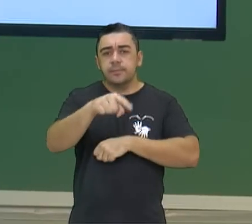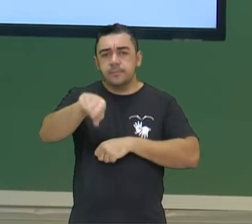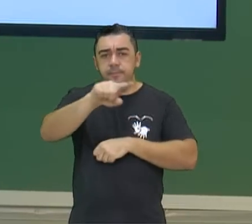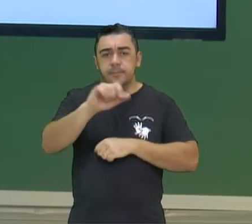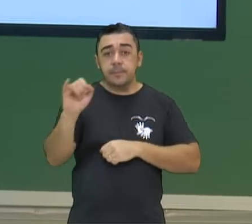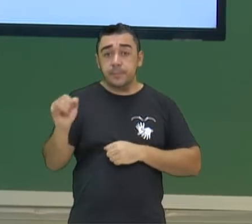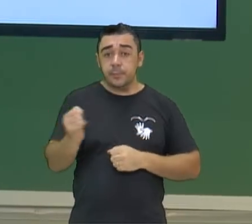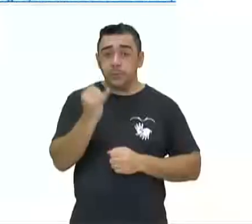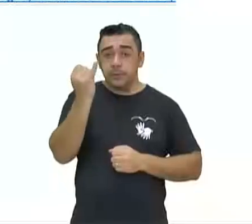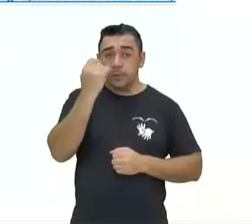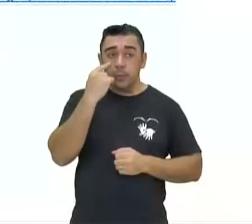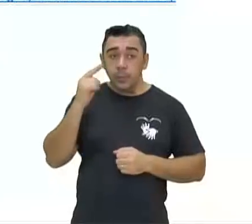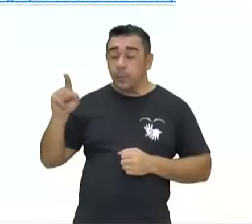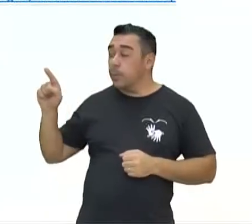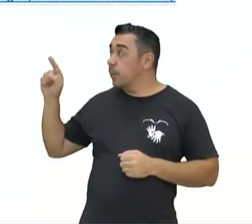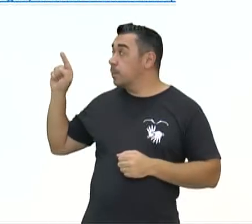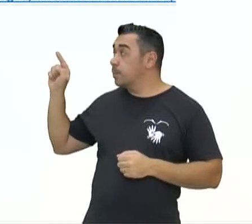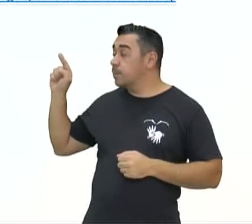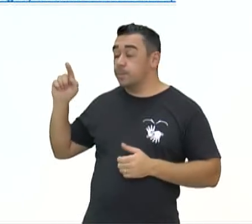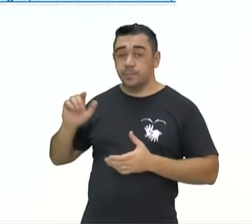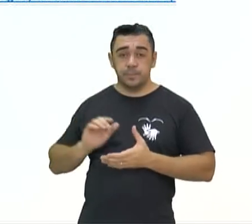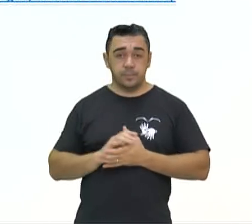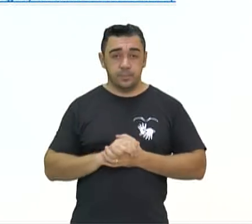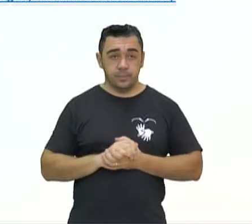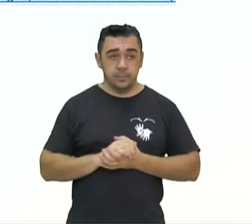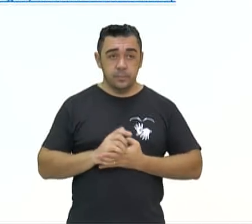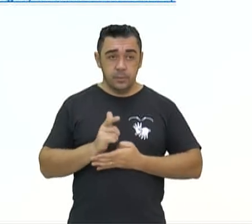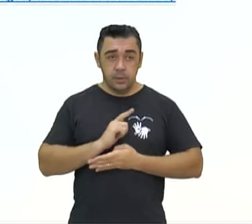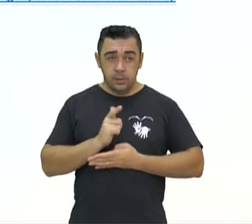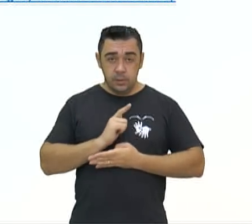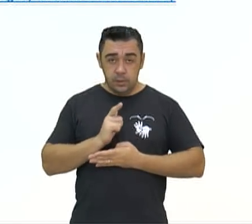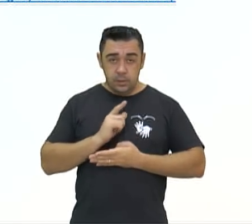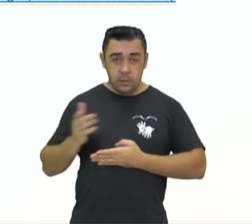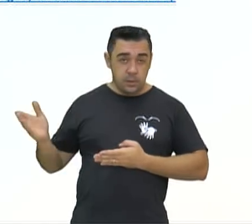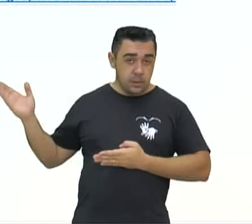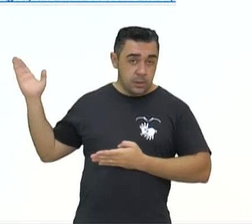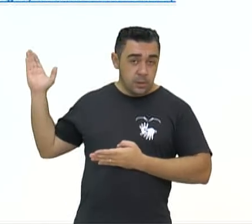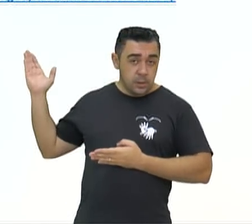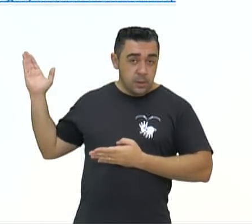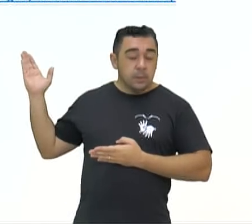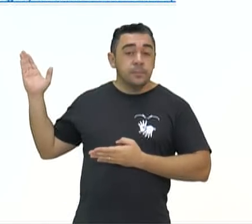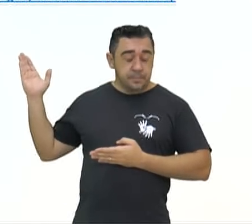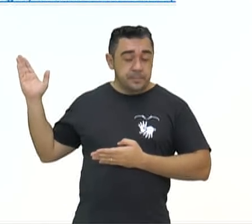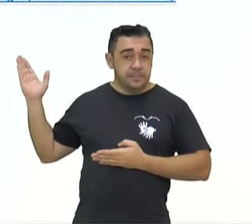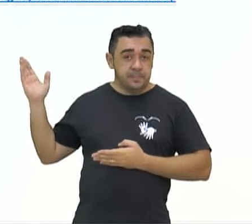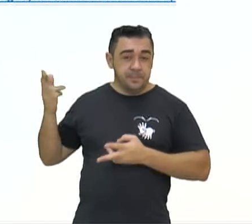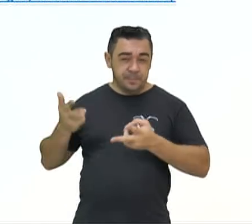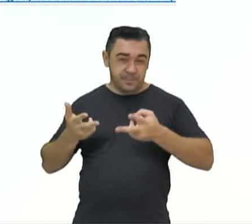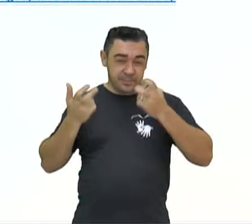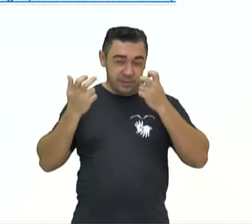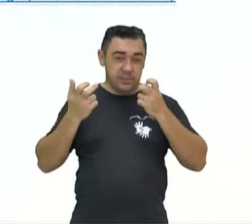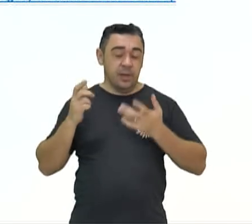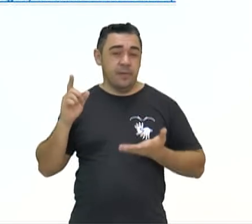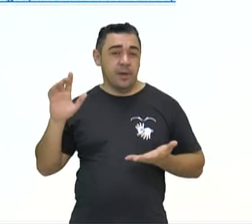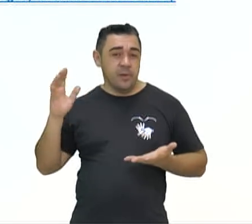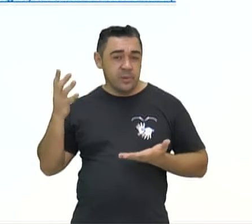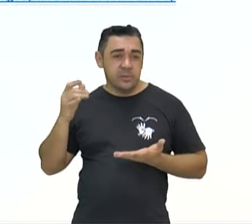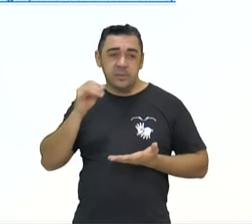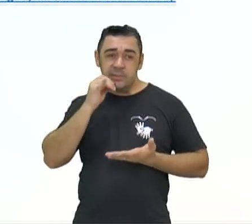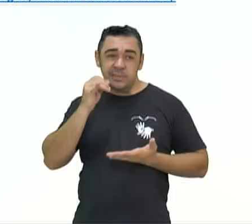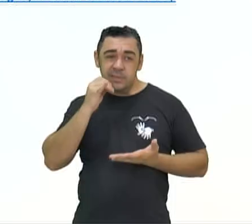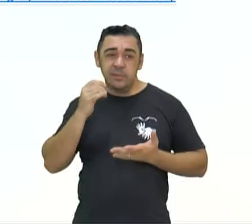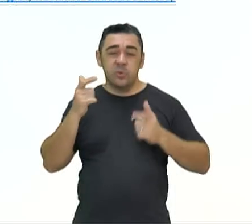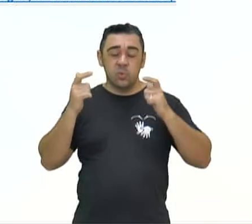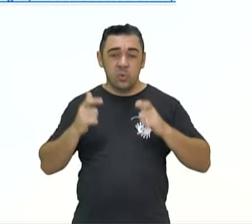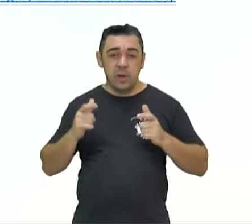importante, observem na imagem. Nós temos aqui uma condição bem bacana, bem comum de acontecer no espaço